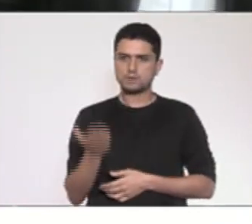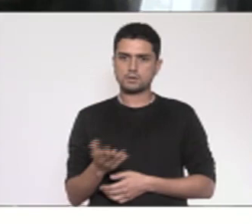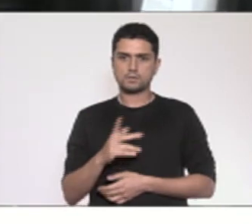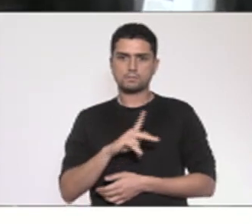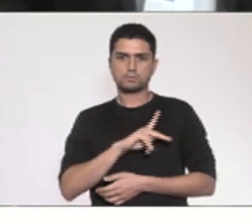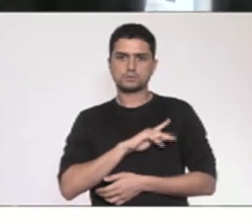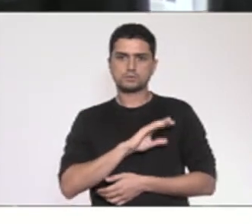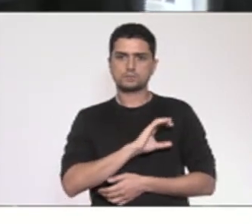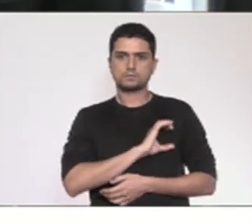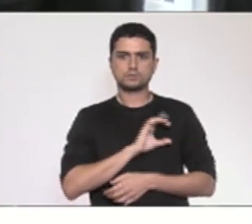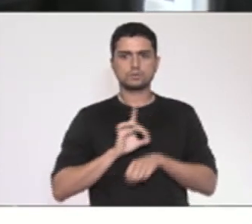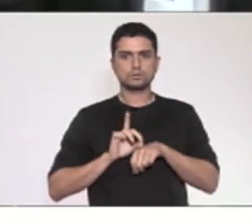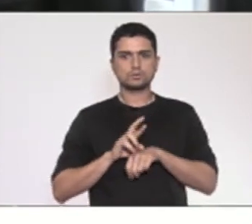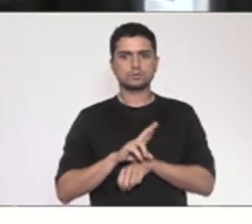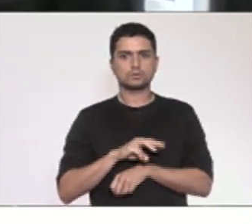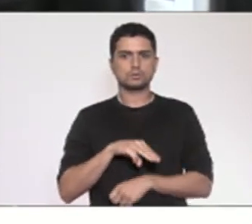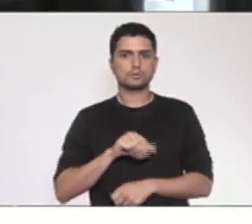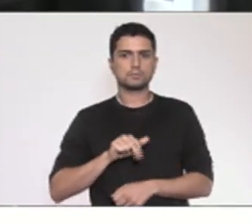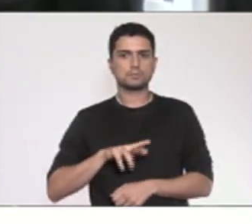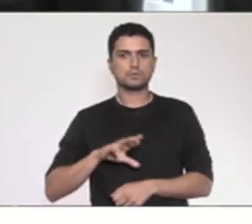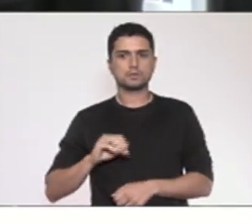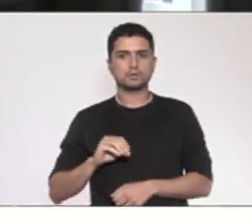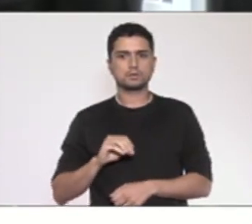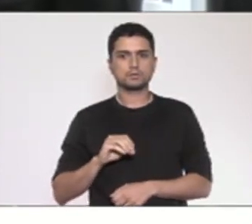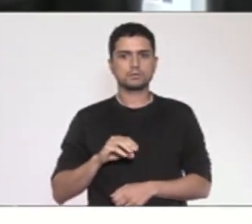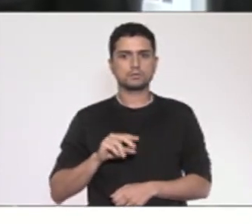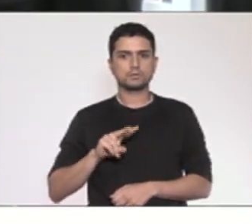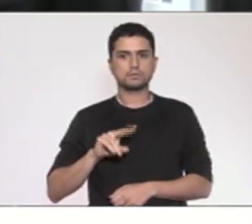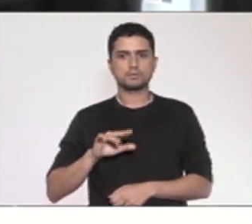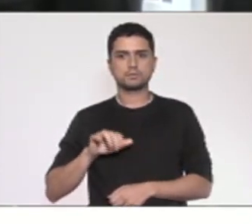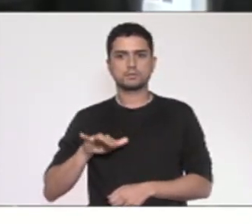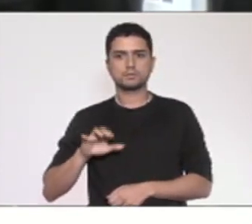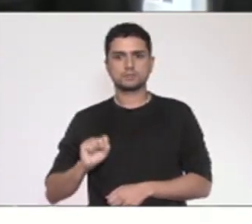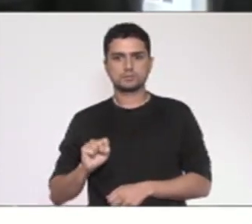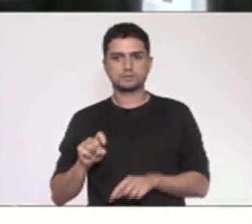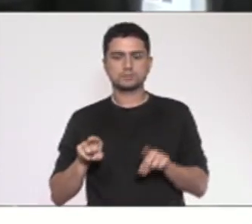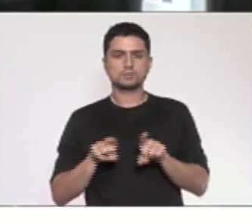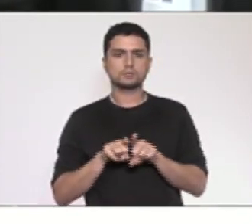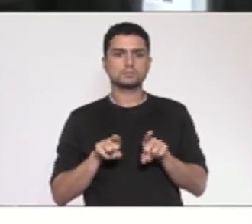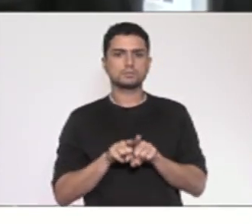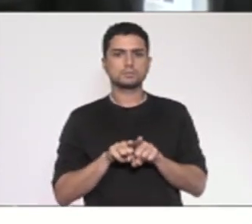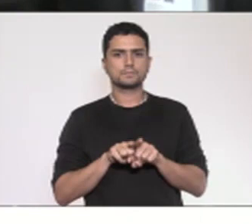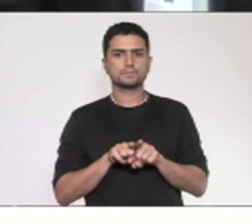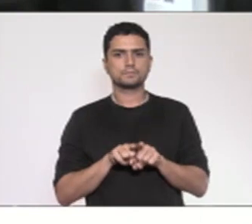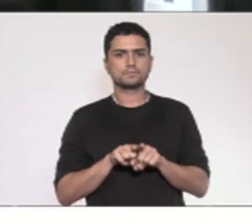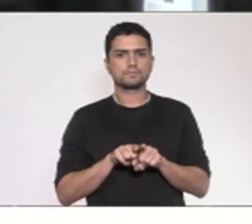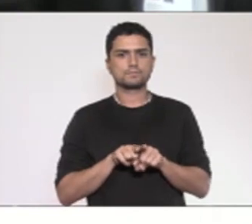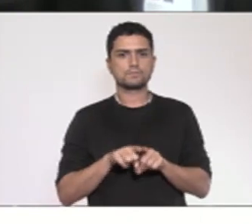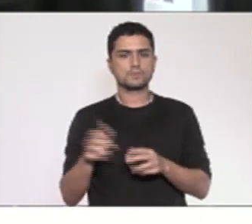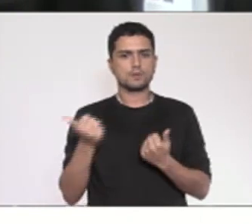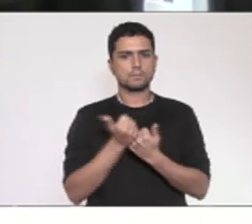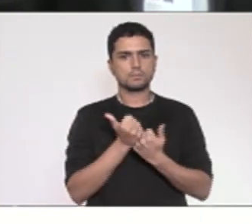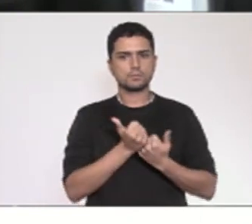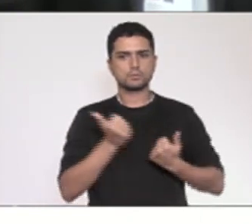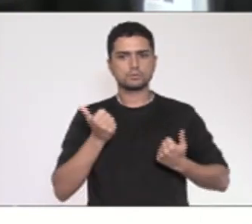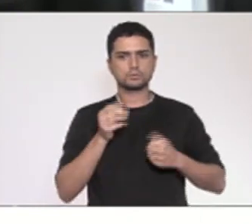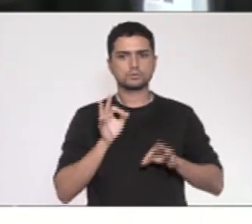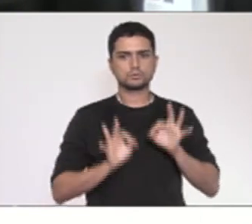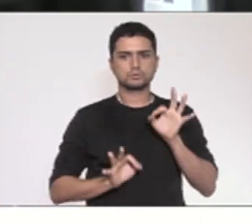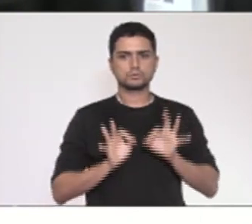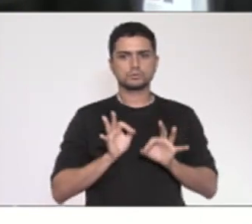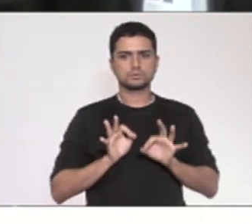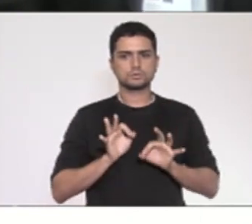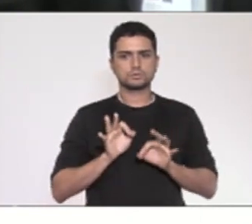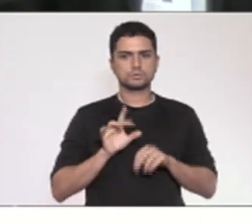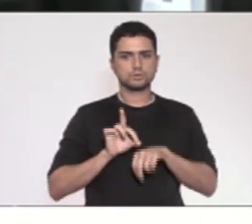Dr. Marcos Vinícius de Almeida Braga, e a promotora de justiça, excelentíssima senhora doutora promotora de justiça, doutora